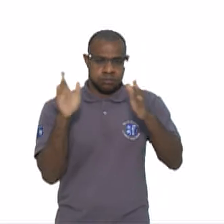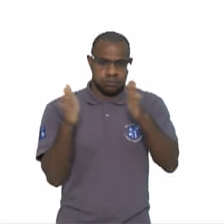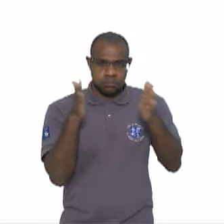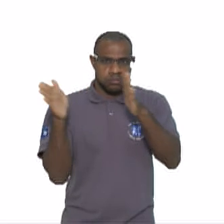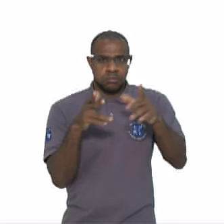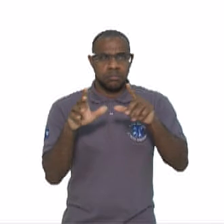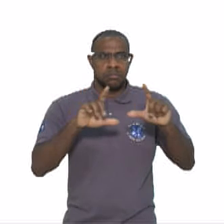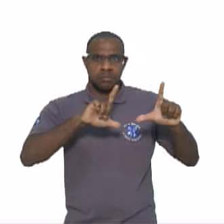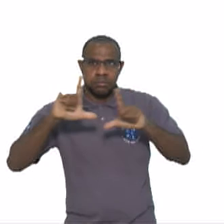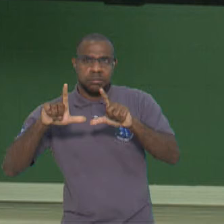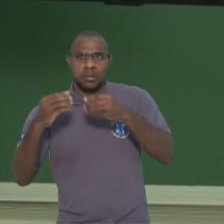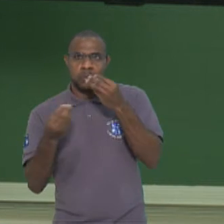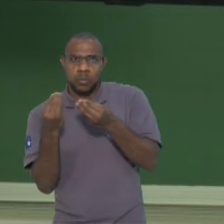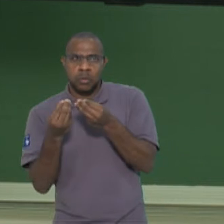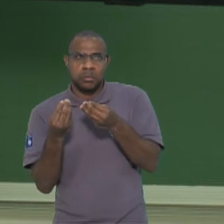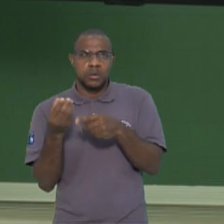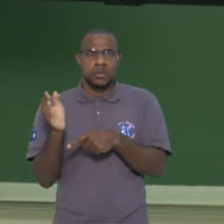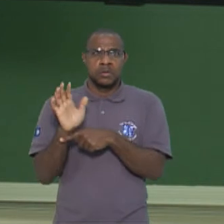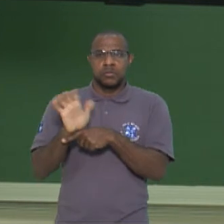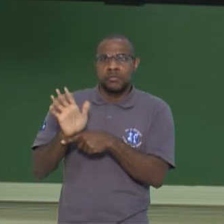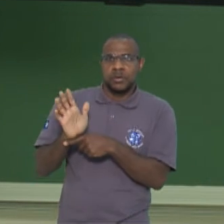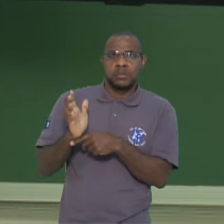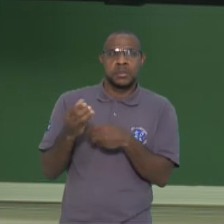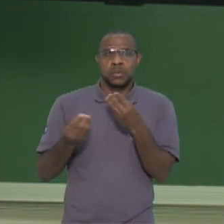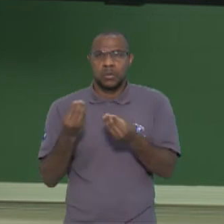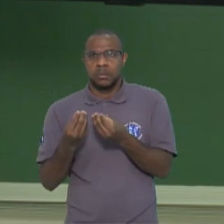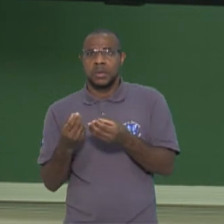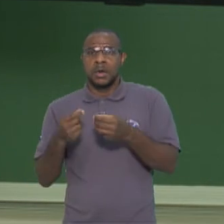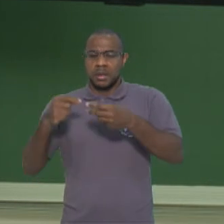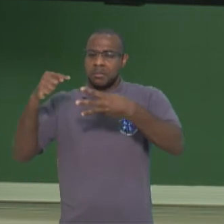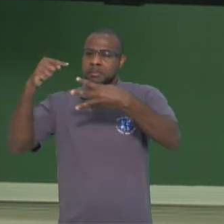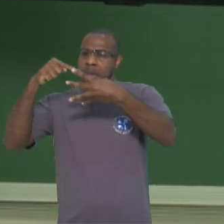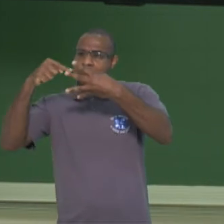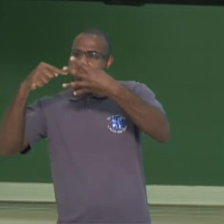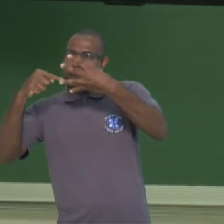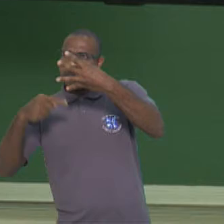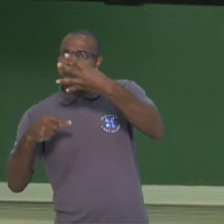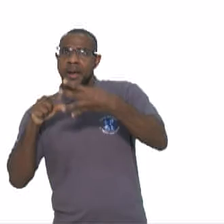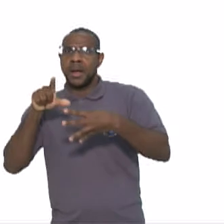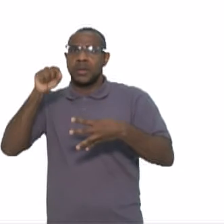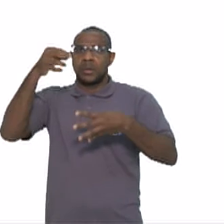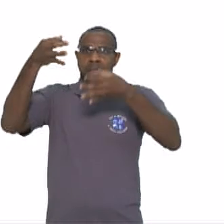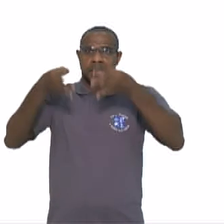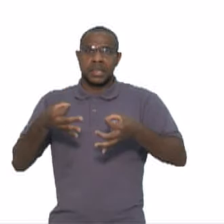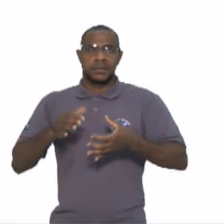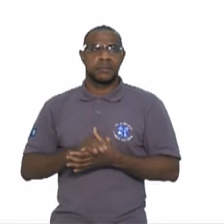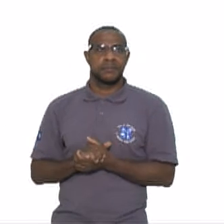D. Tempo, espaço e ação. Deixar um tempo para vocês refletirem e já retorno.